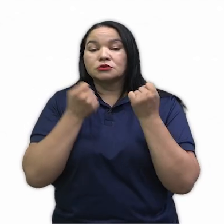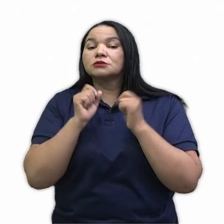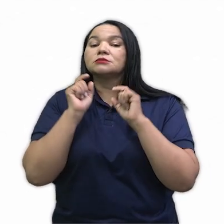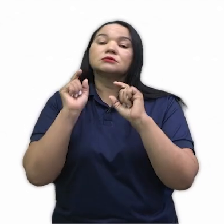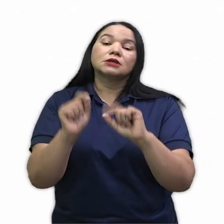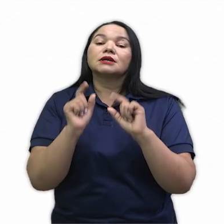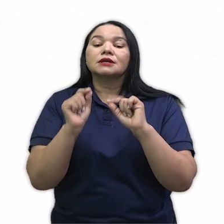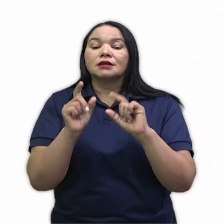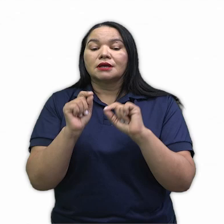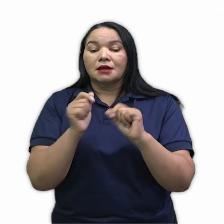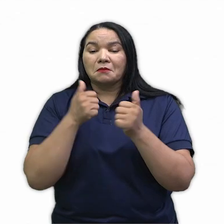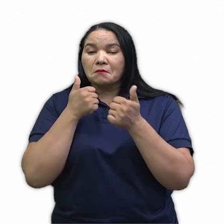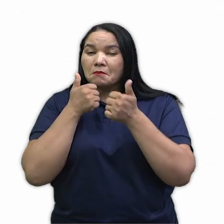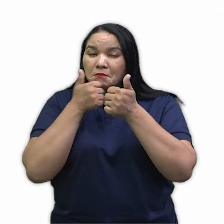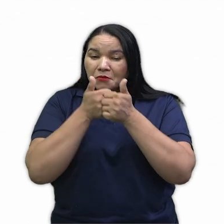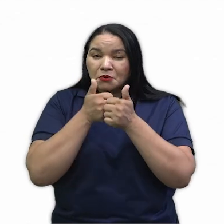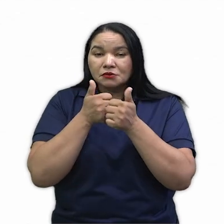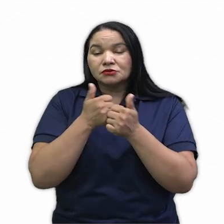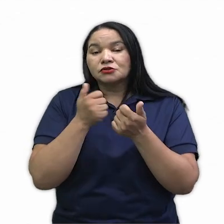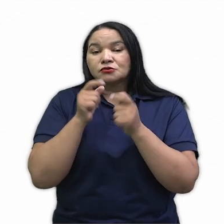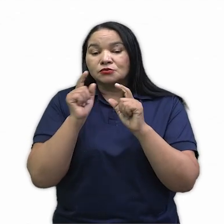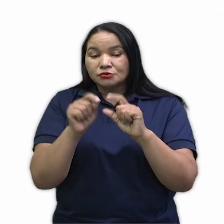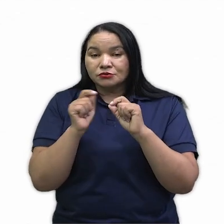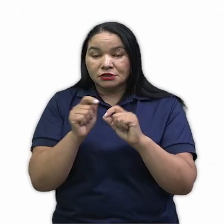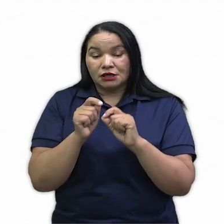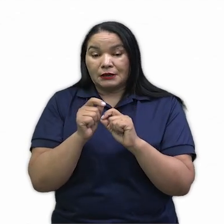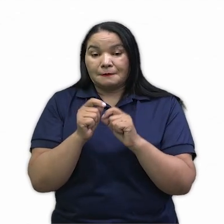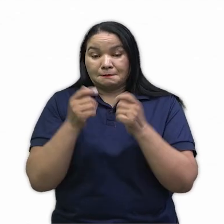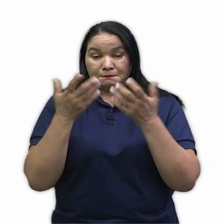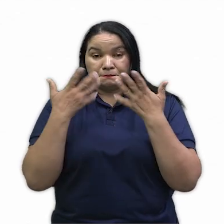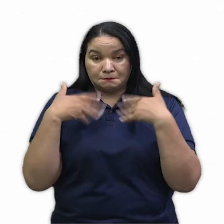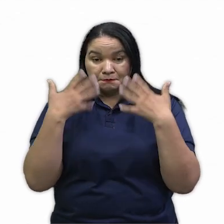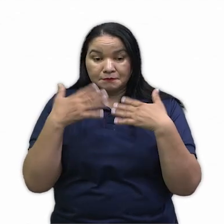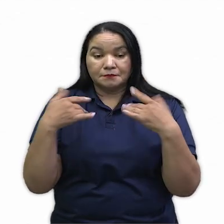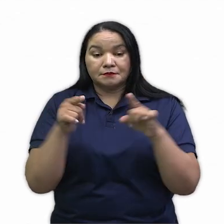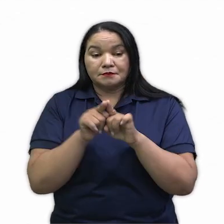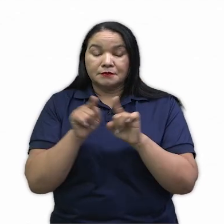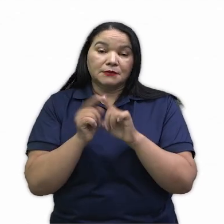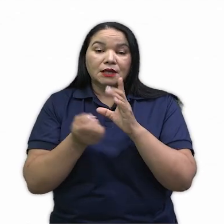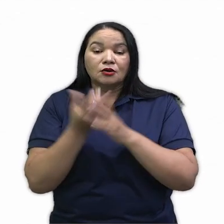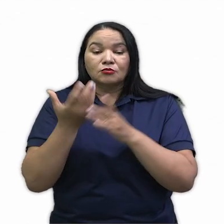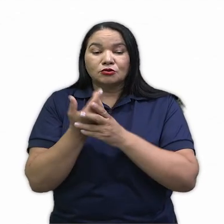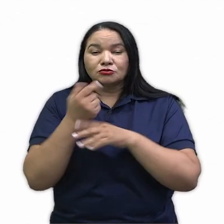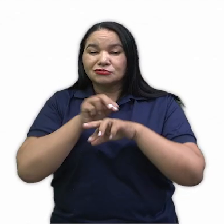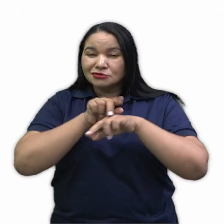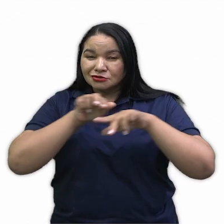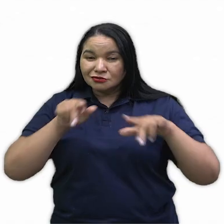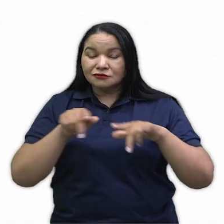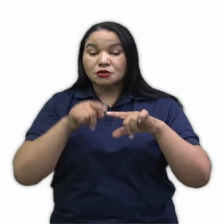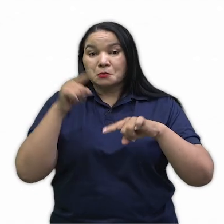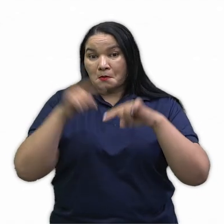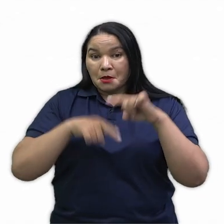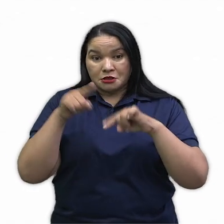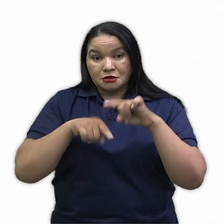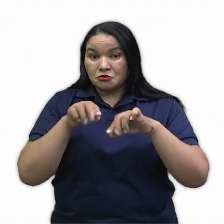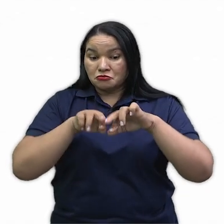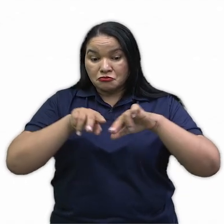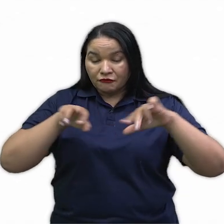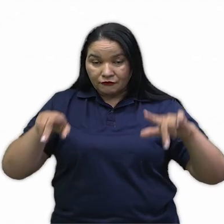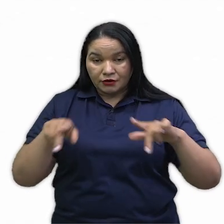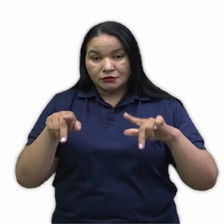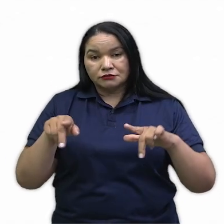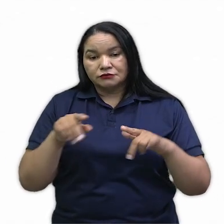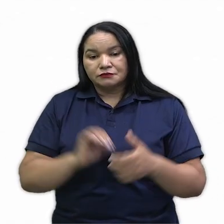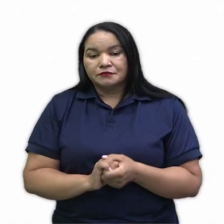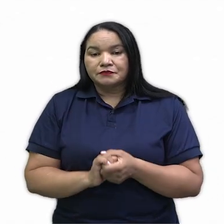próximo ali, né, dos recursos naturais que provém, que acaba produzindo os produtos finais,